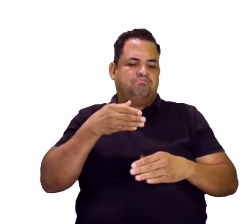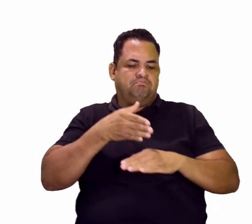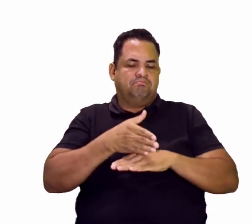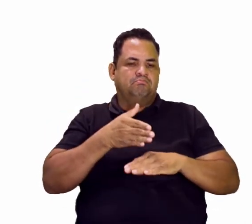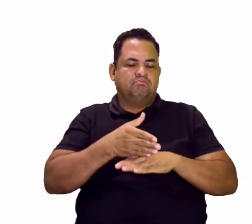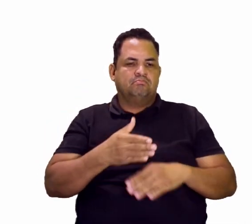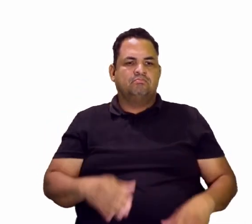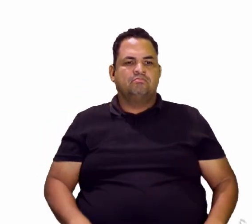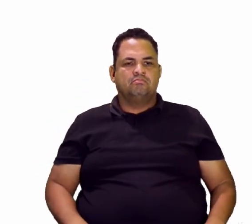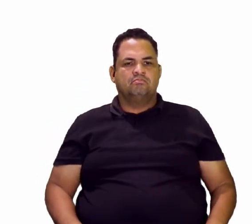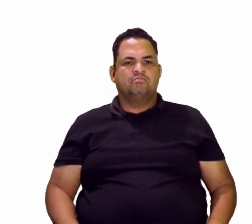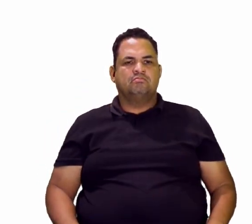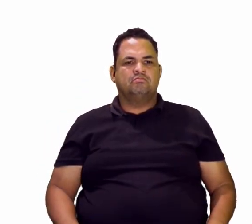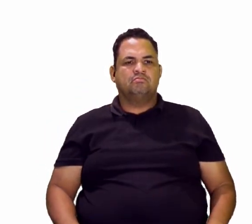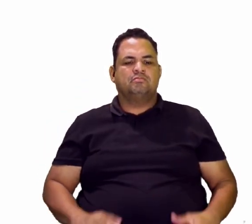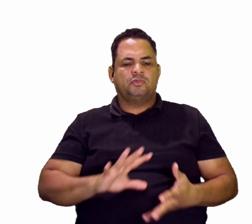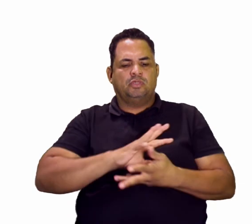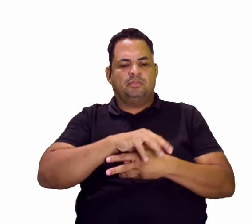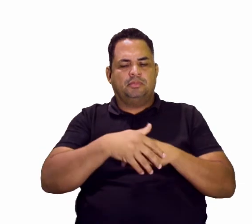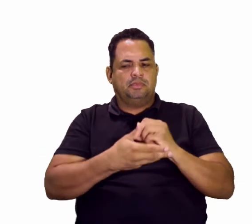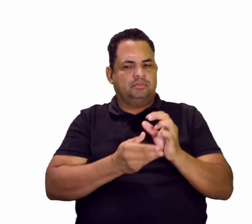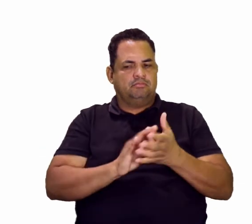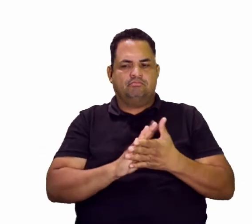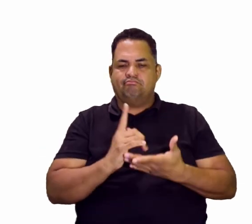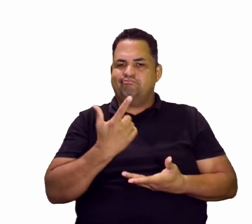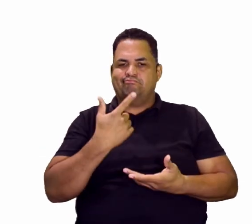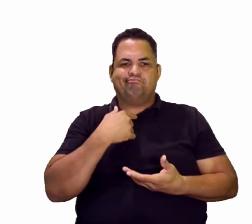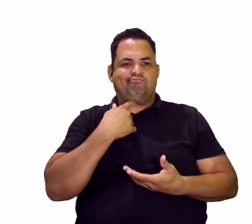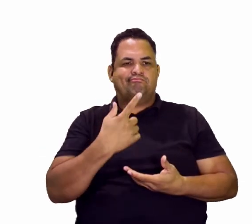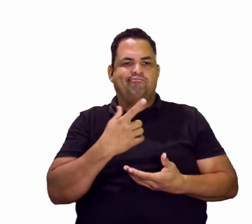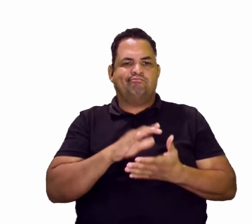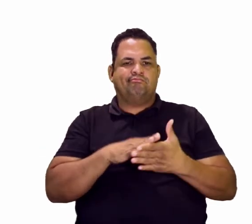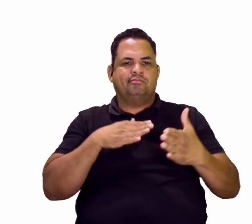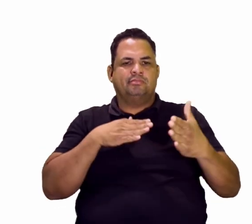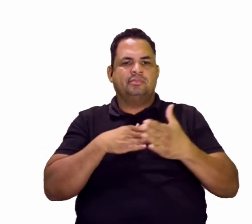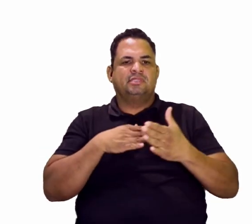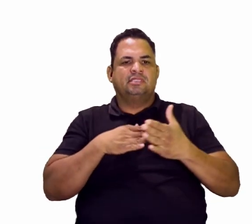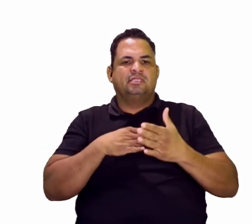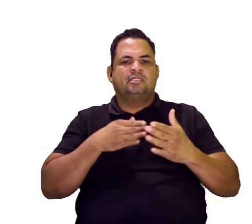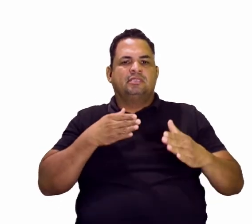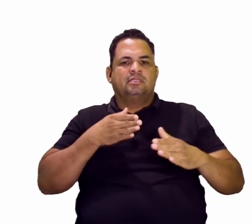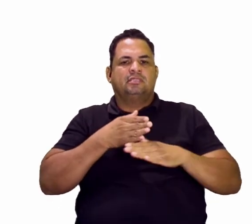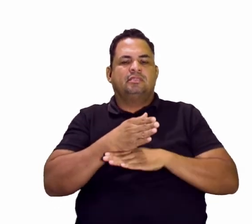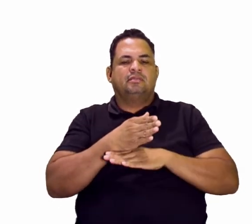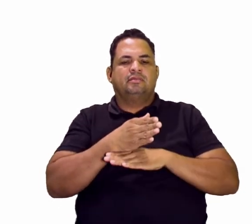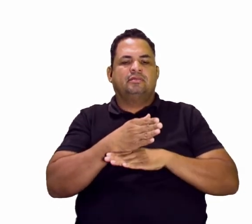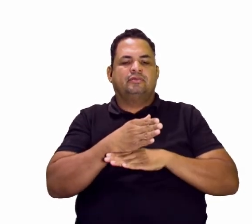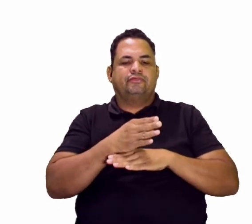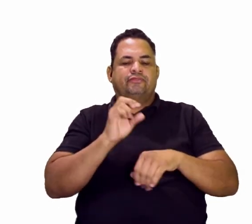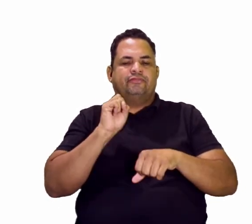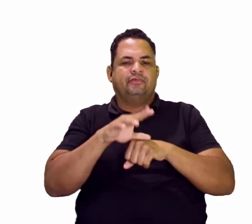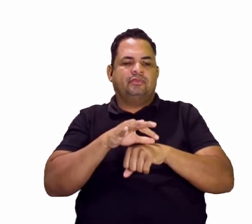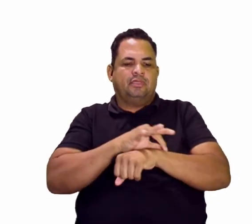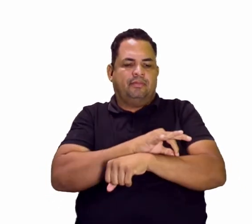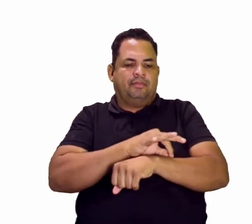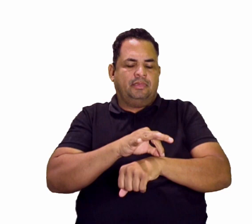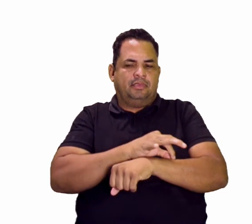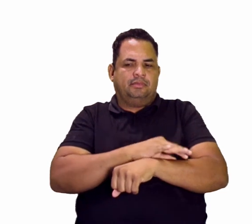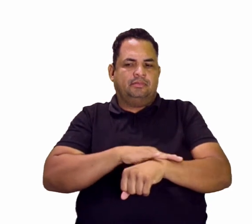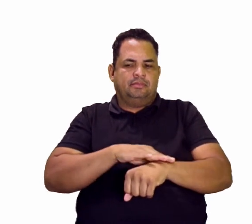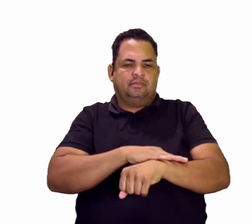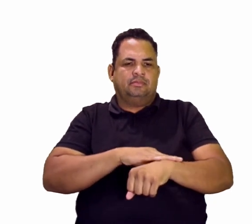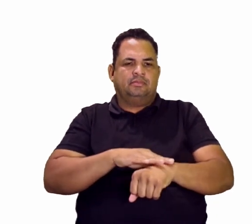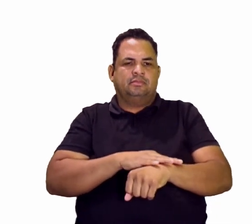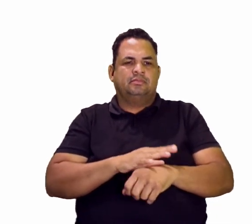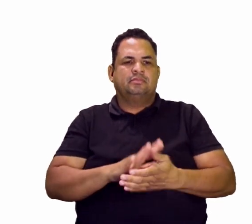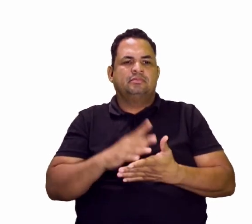né? Apenas com a higienização da mão, não dá. Impedir a penetração do vírus na pele, né?